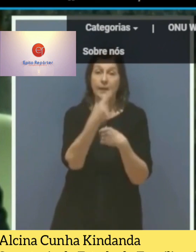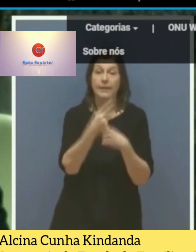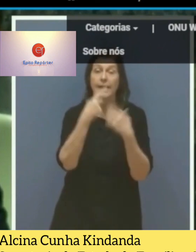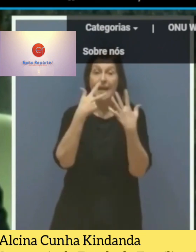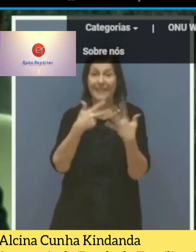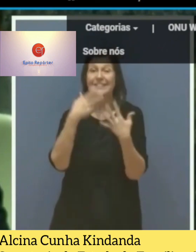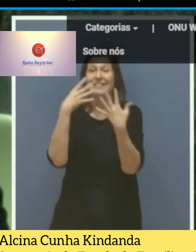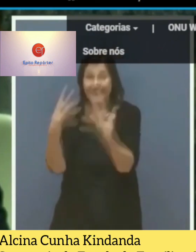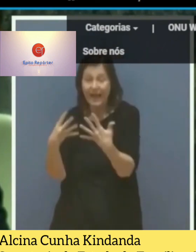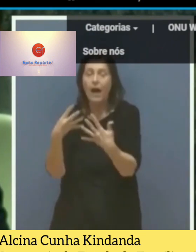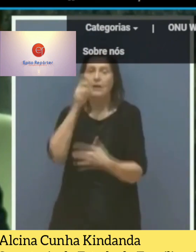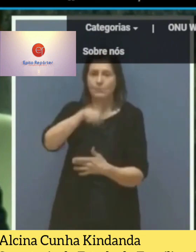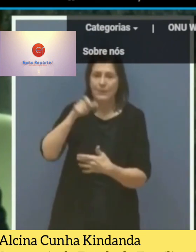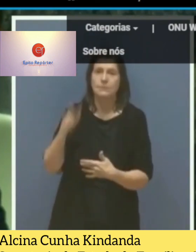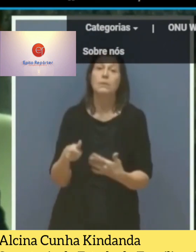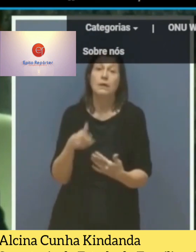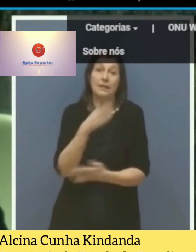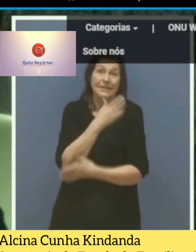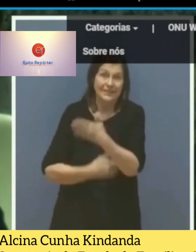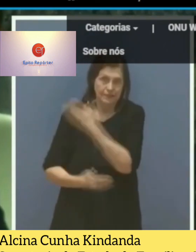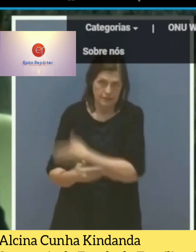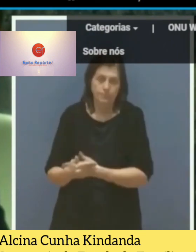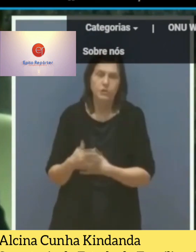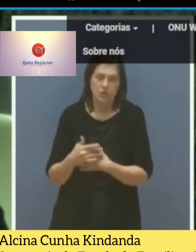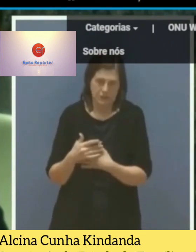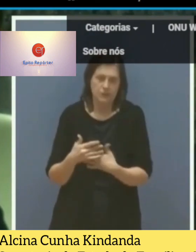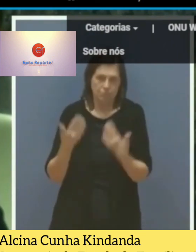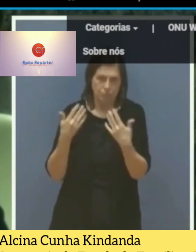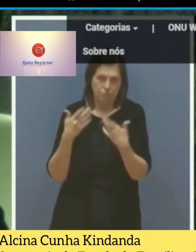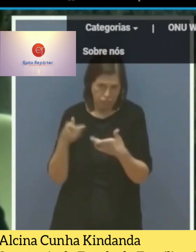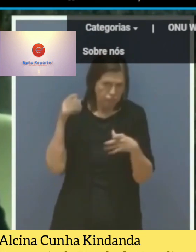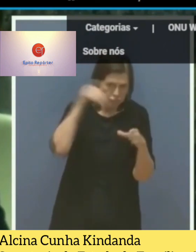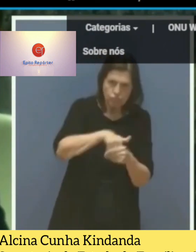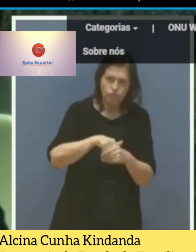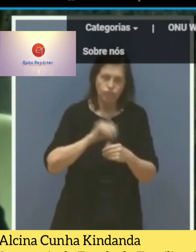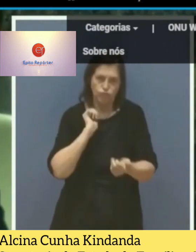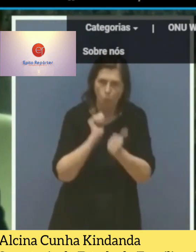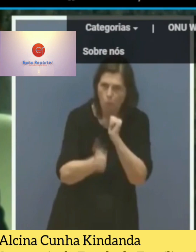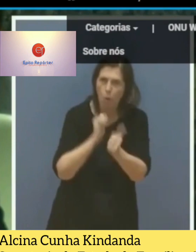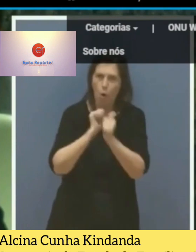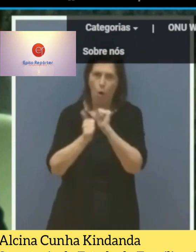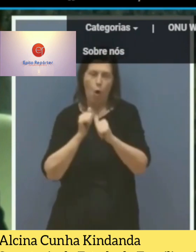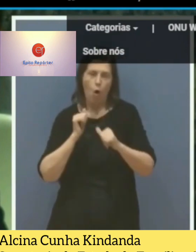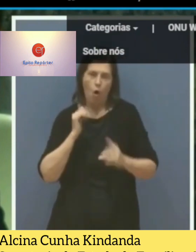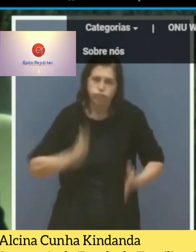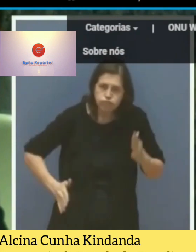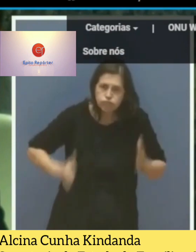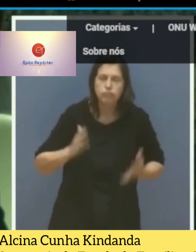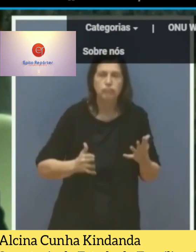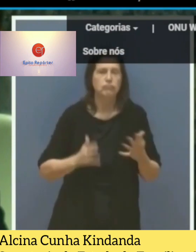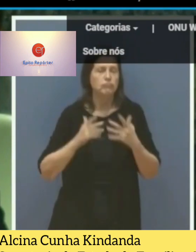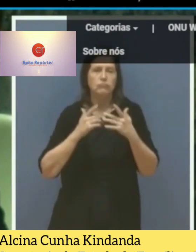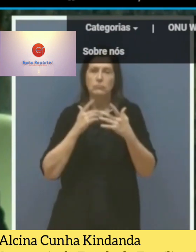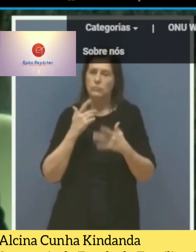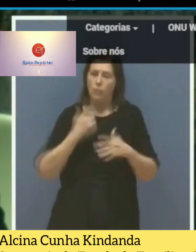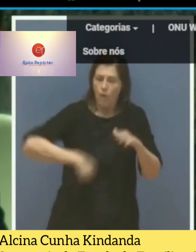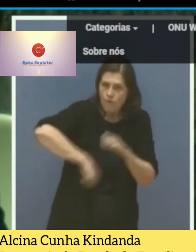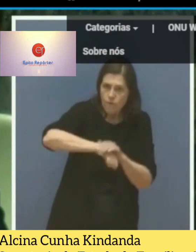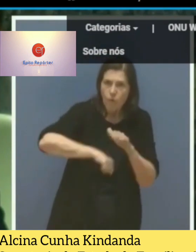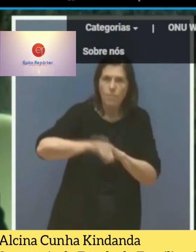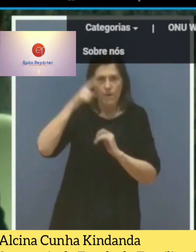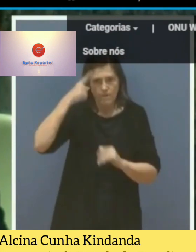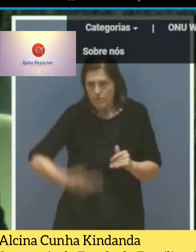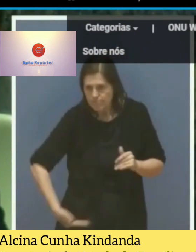deficiência repartidos nas modalidades para atletismo vou para amputados futsal natação